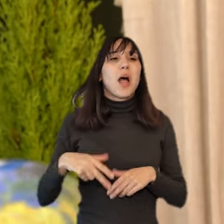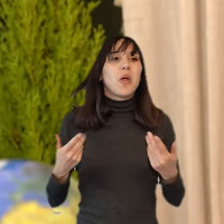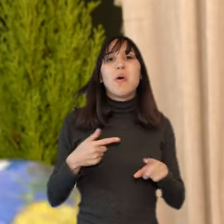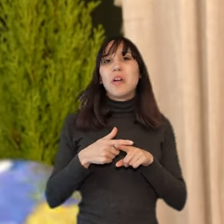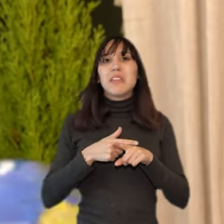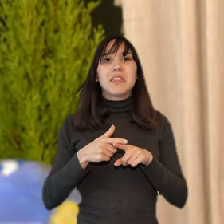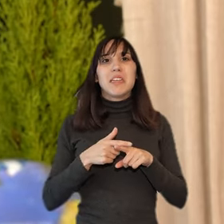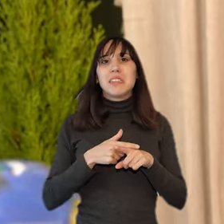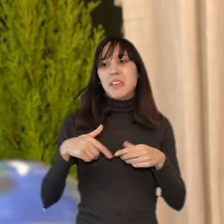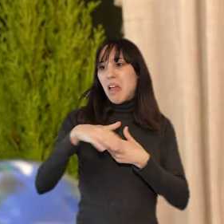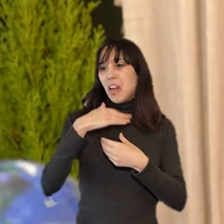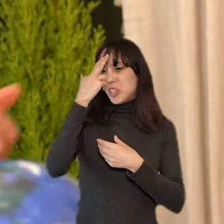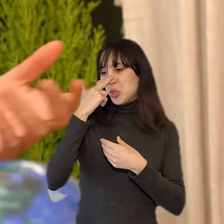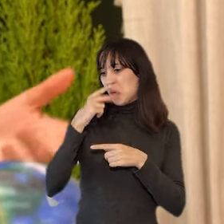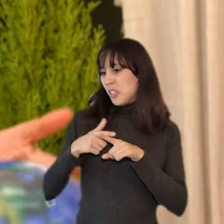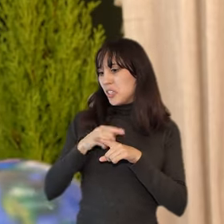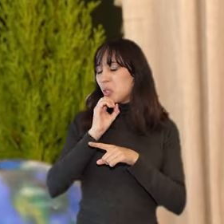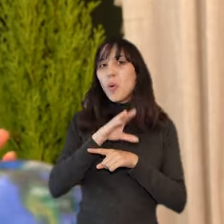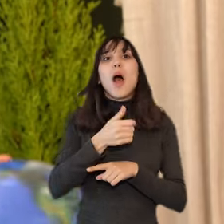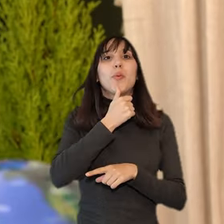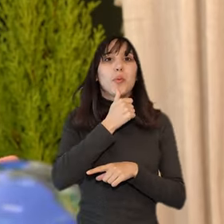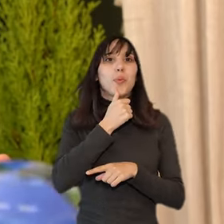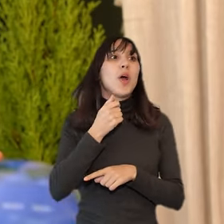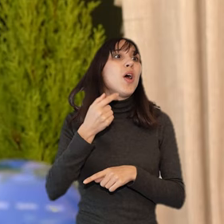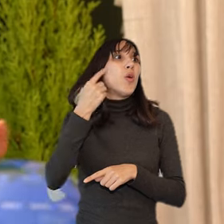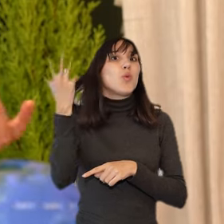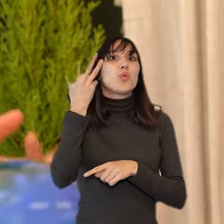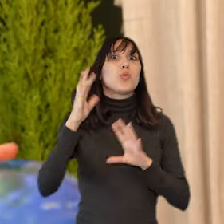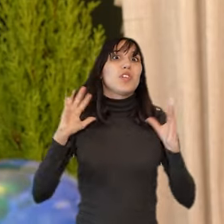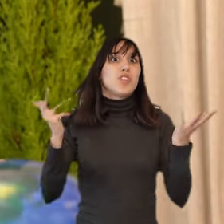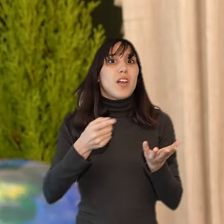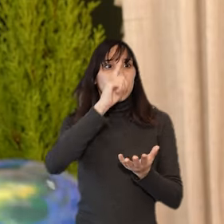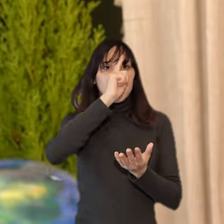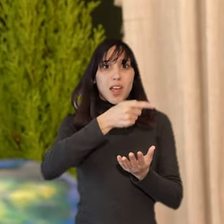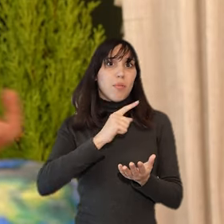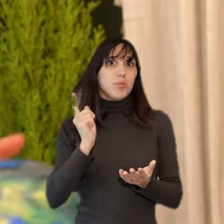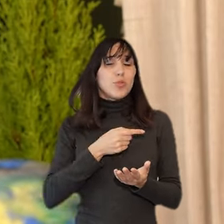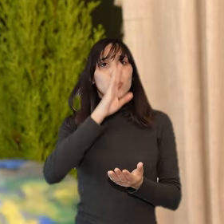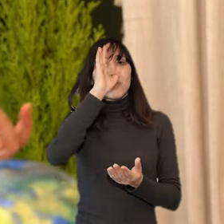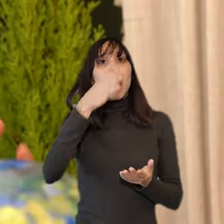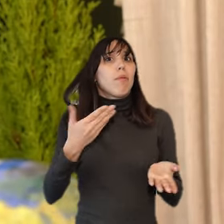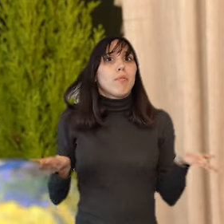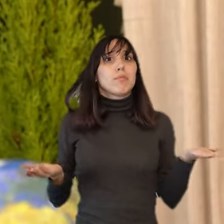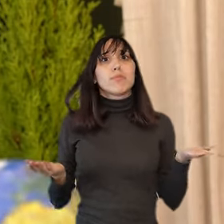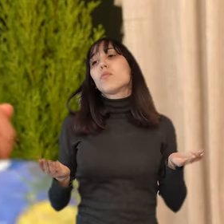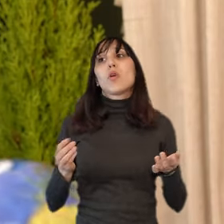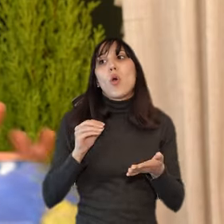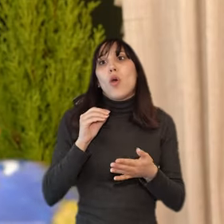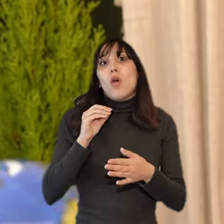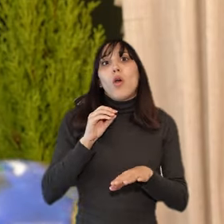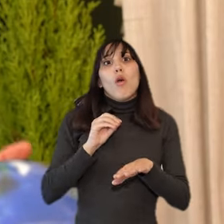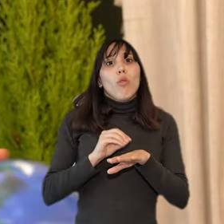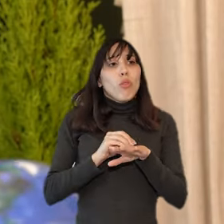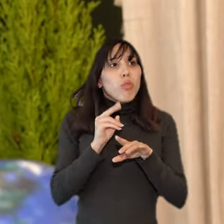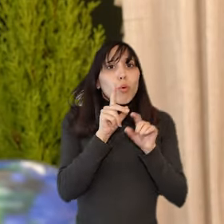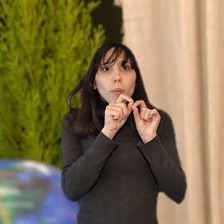perseguir área de história não é sabe a cultura geral como todos nós sabemos porque não é qualquer documentário qualquer